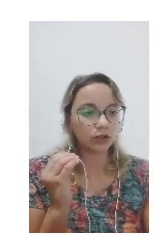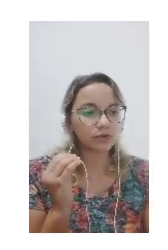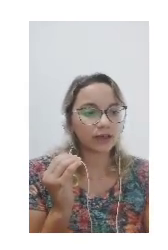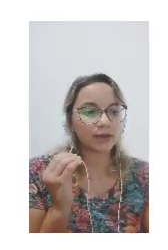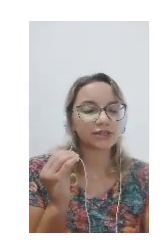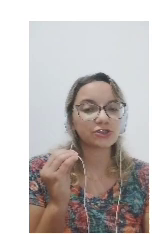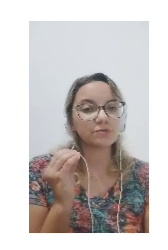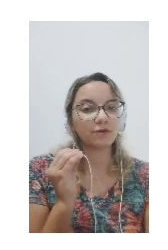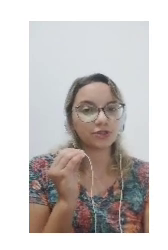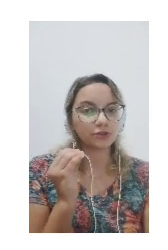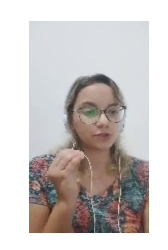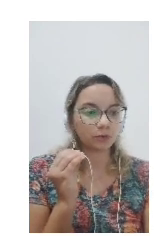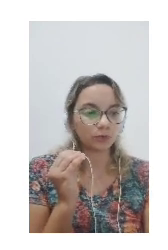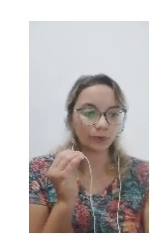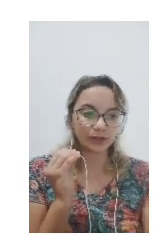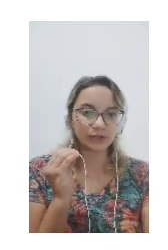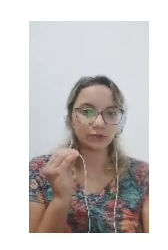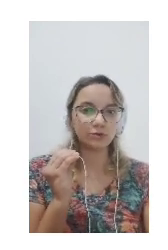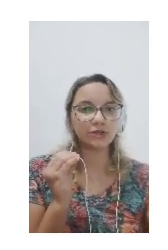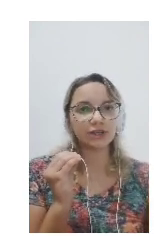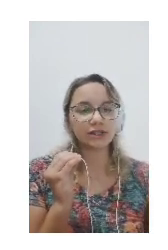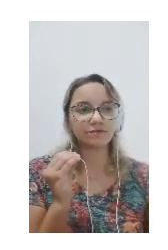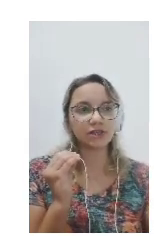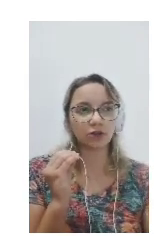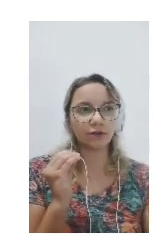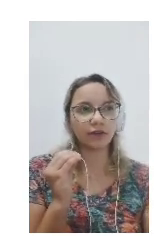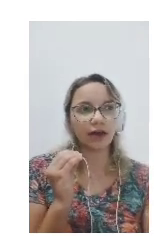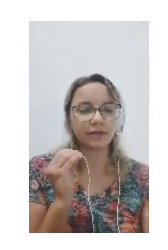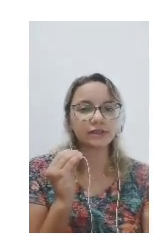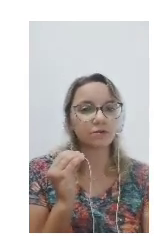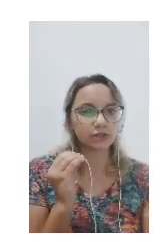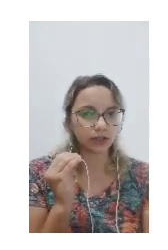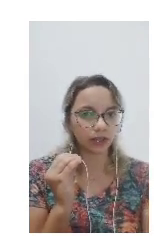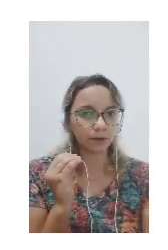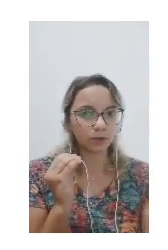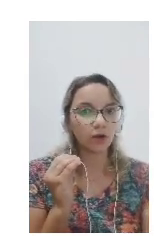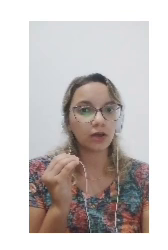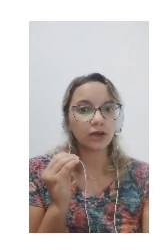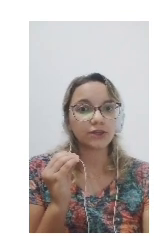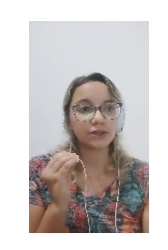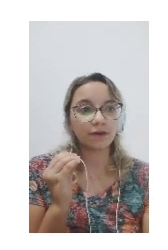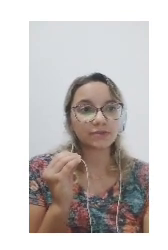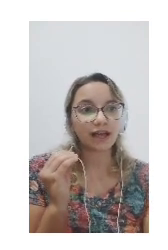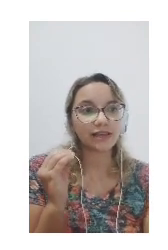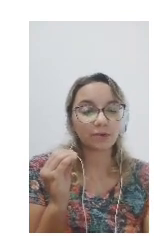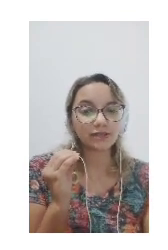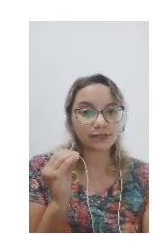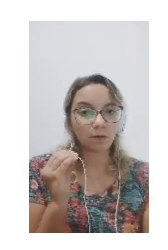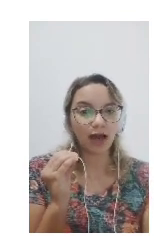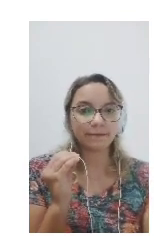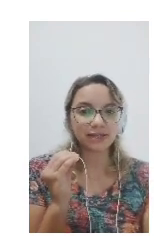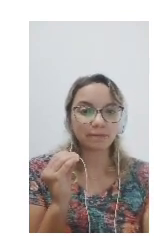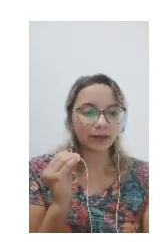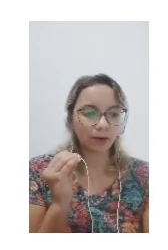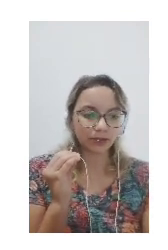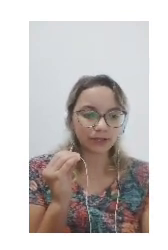MIAC, no semestre de 2022.2, dos dias 19 a 25 de setembro, tivemos a